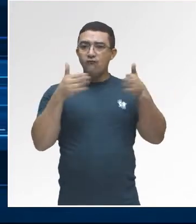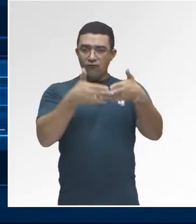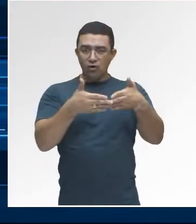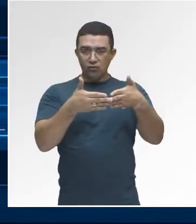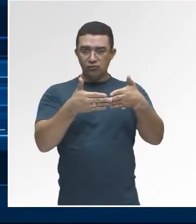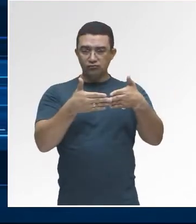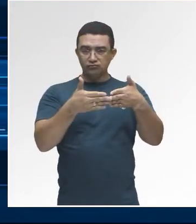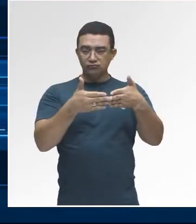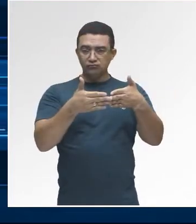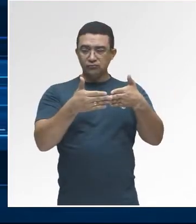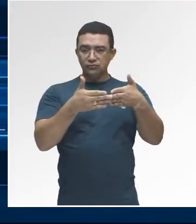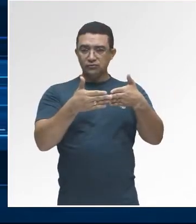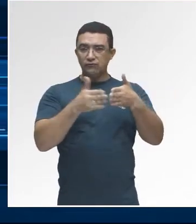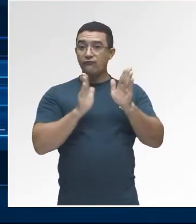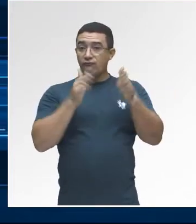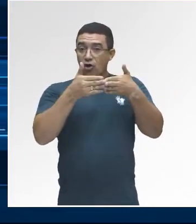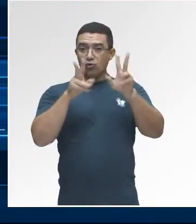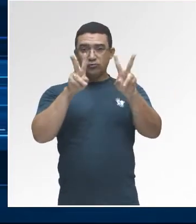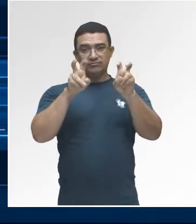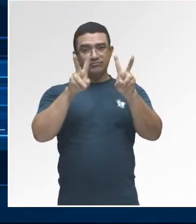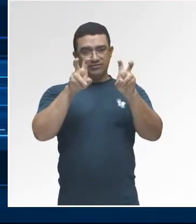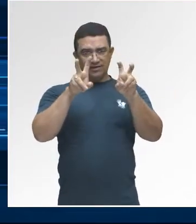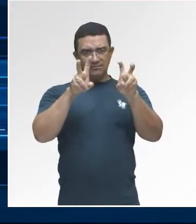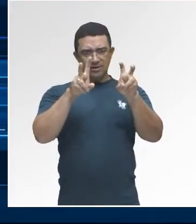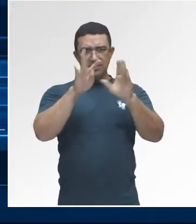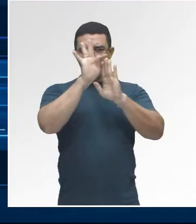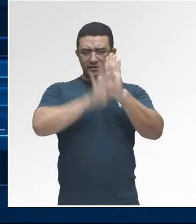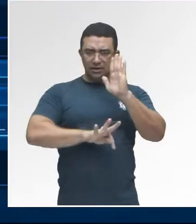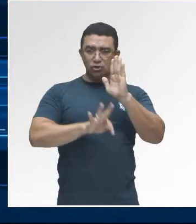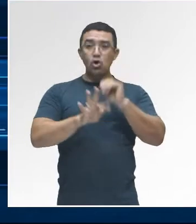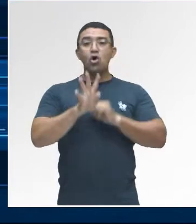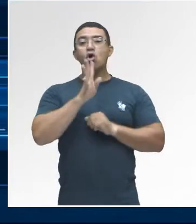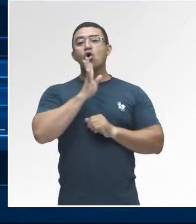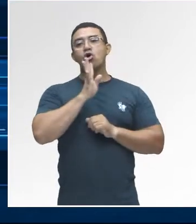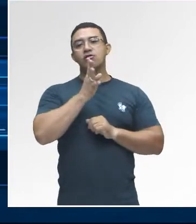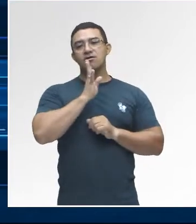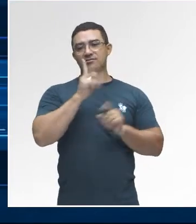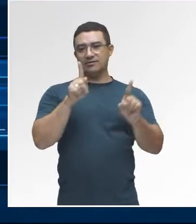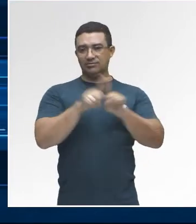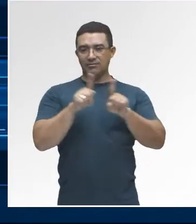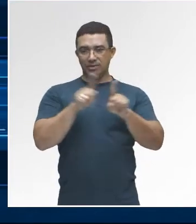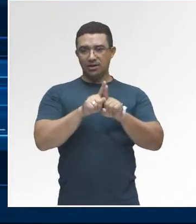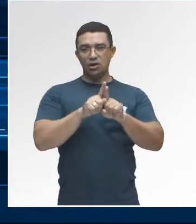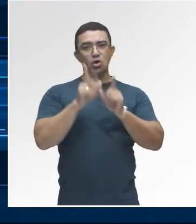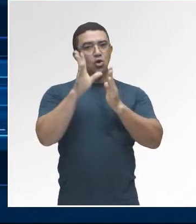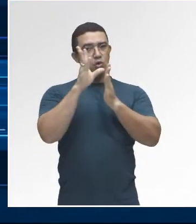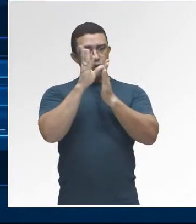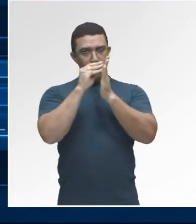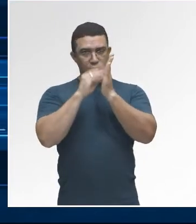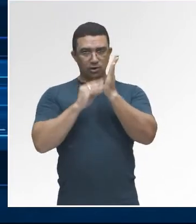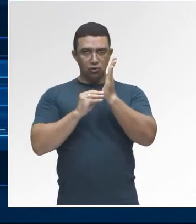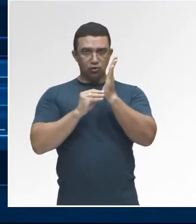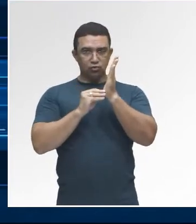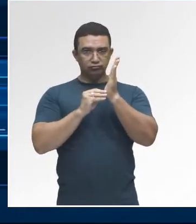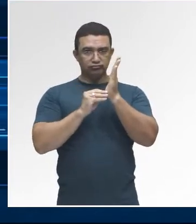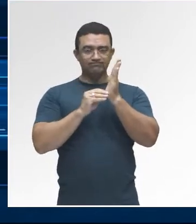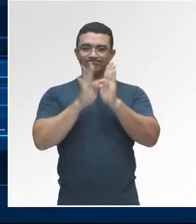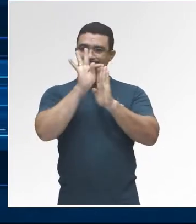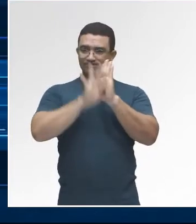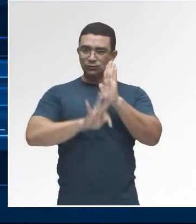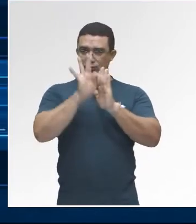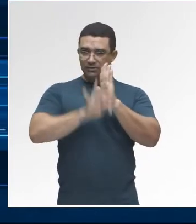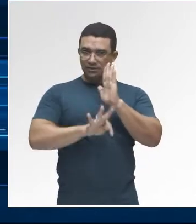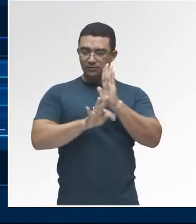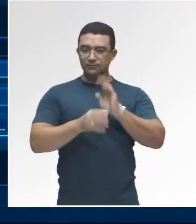texto e conhecer o tipo de conteúdo a ser lido. Como assim? Qual é a intenção ao